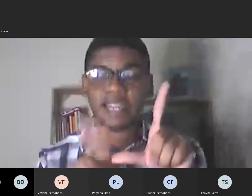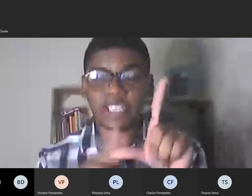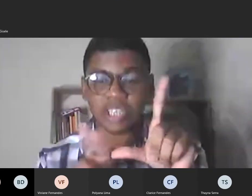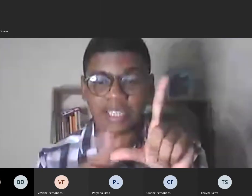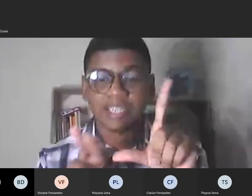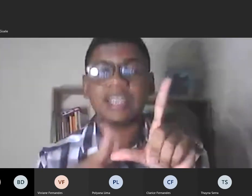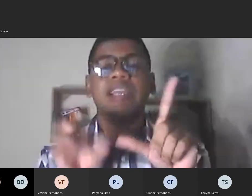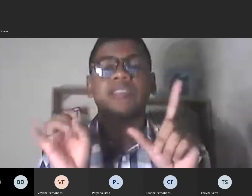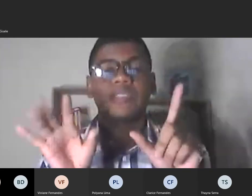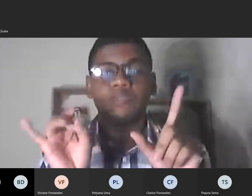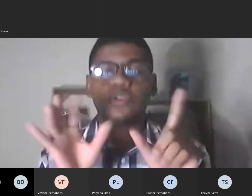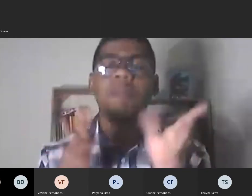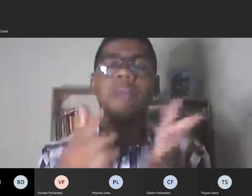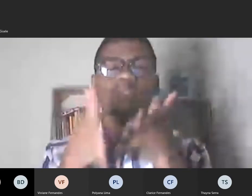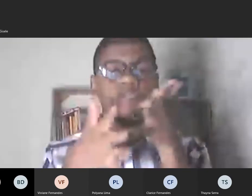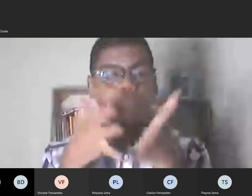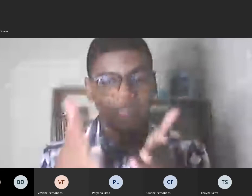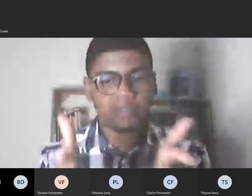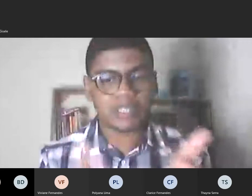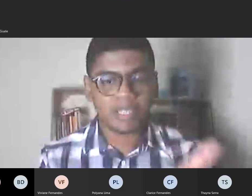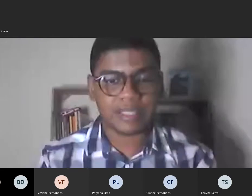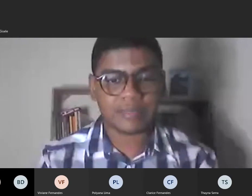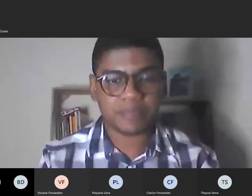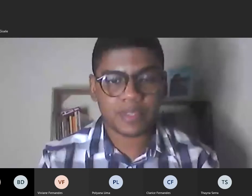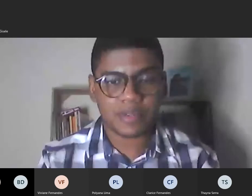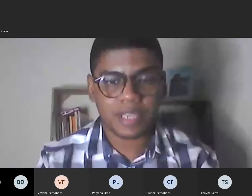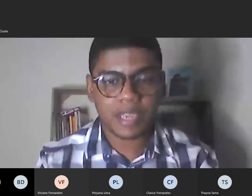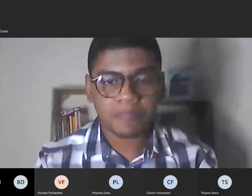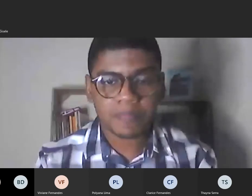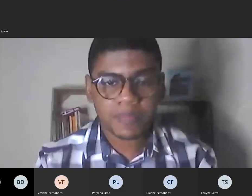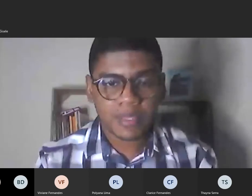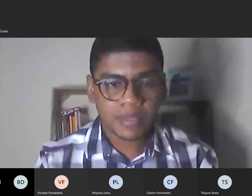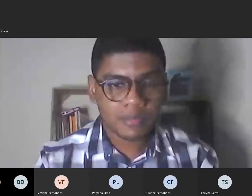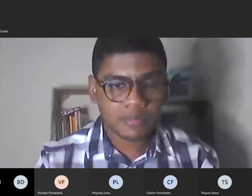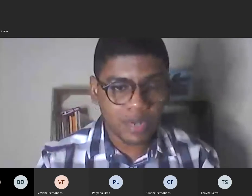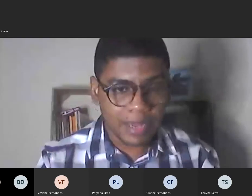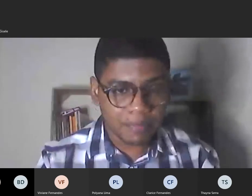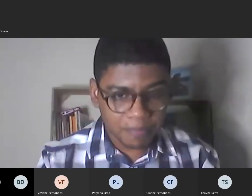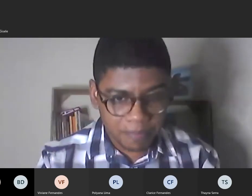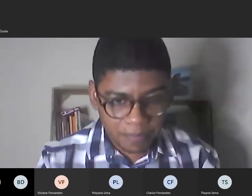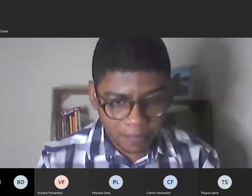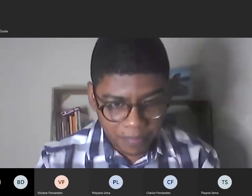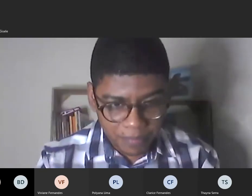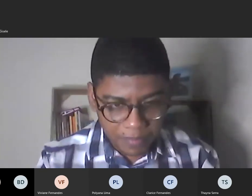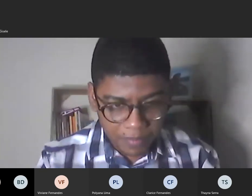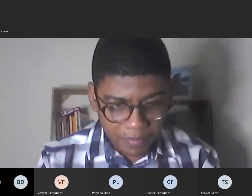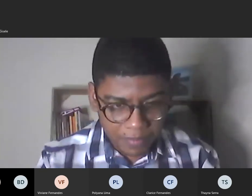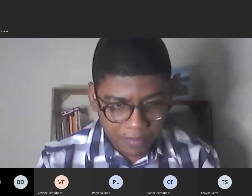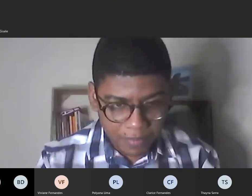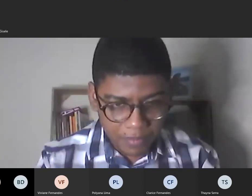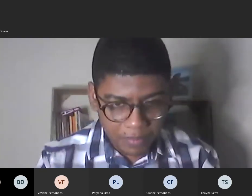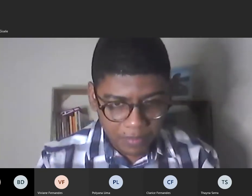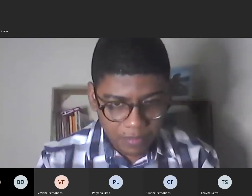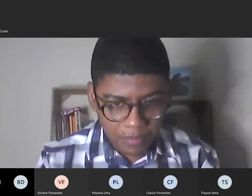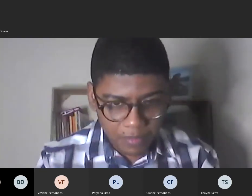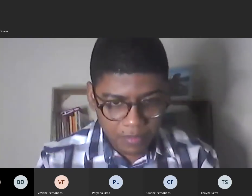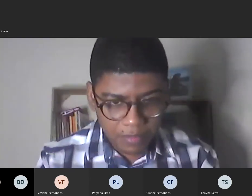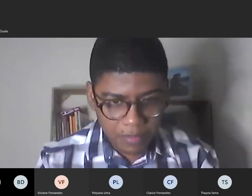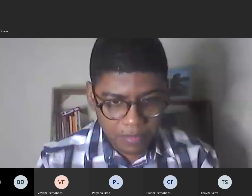e nem tem legenda. Eles são somente em língua de sinais, ok? Vamos lá.